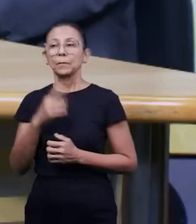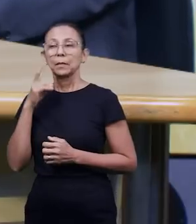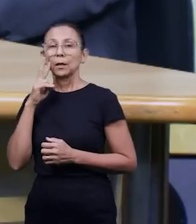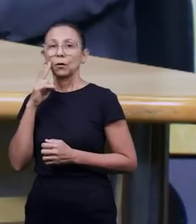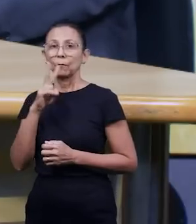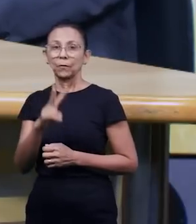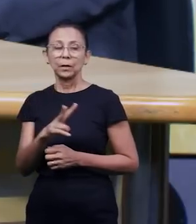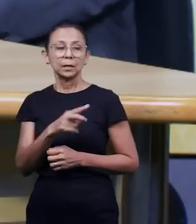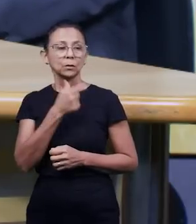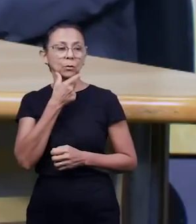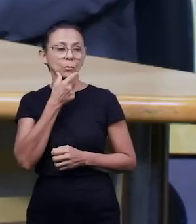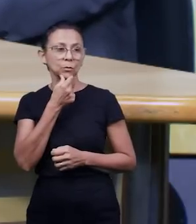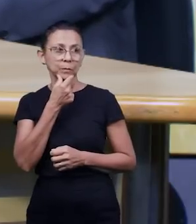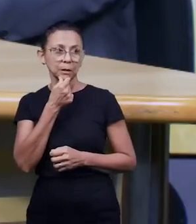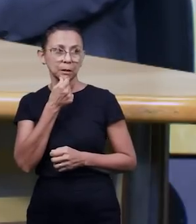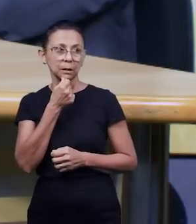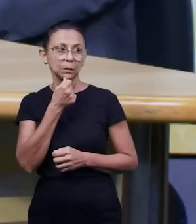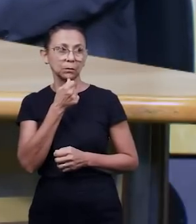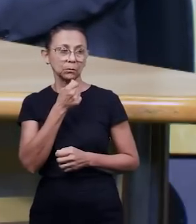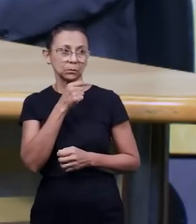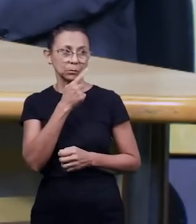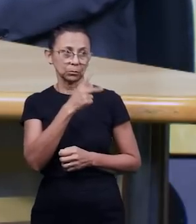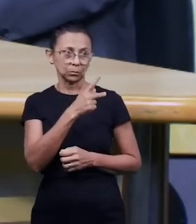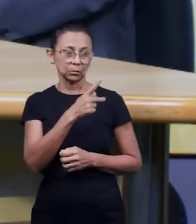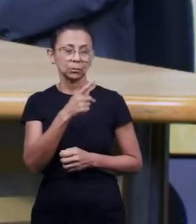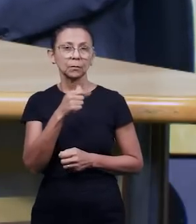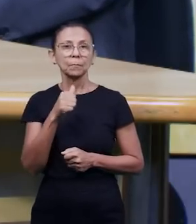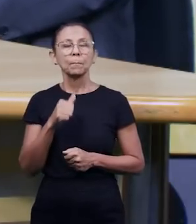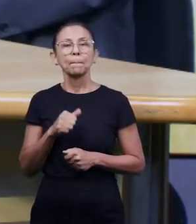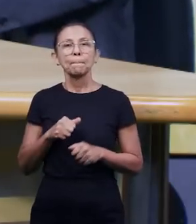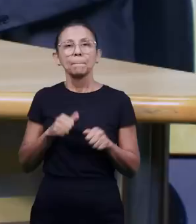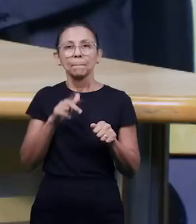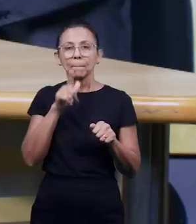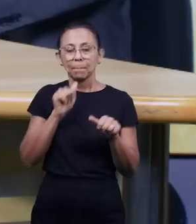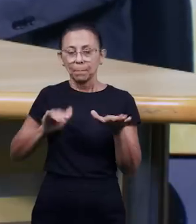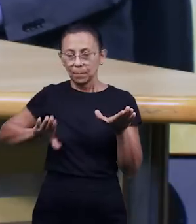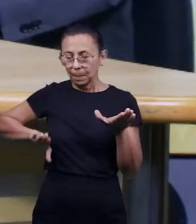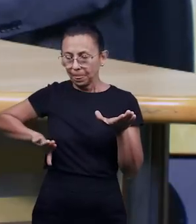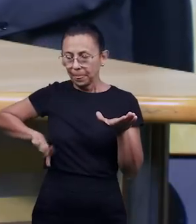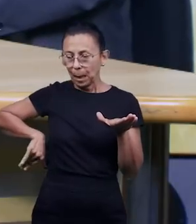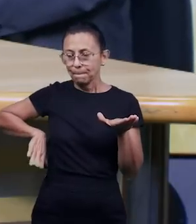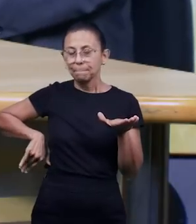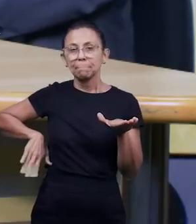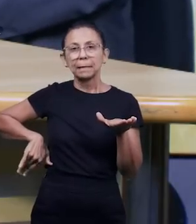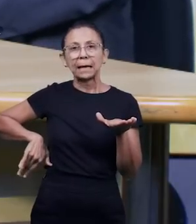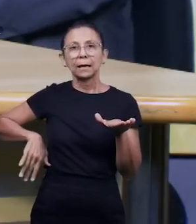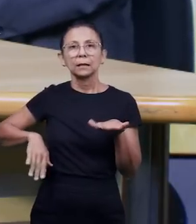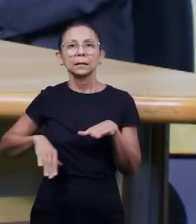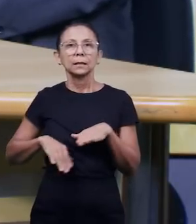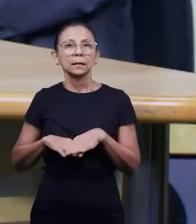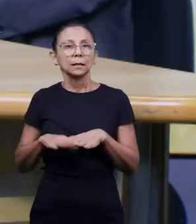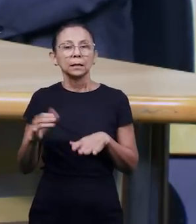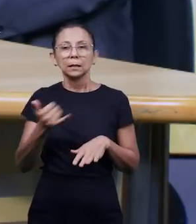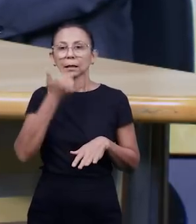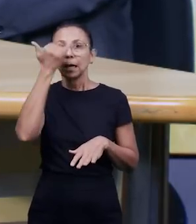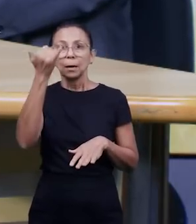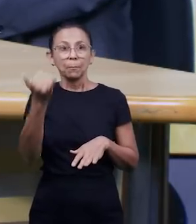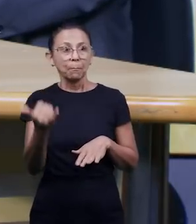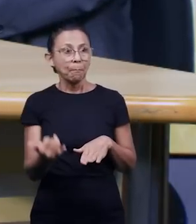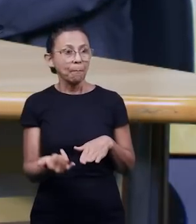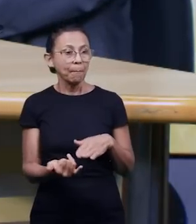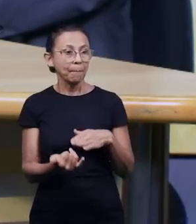totalmente apáticos a correlação a dons, nada, atendendo nada, insensíveis e tal. Aí levamos para o